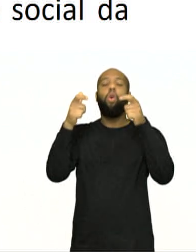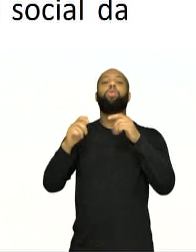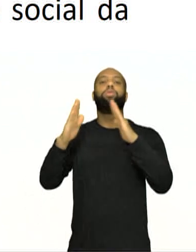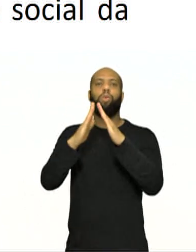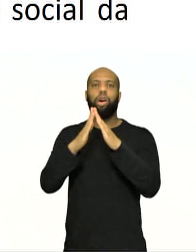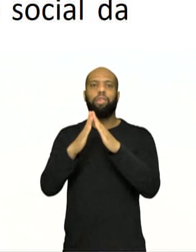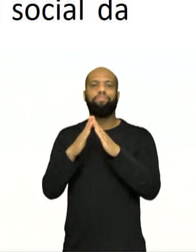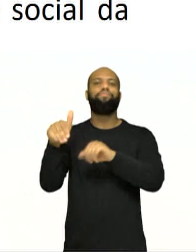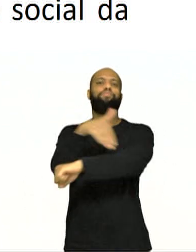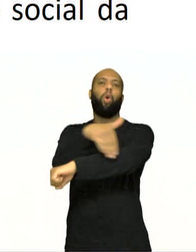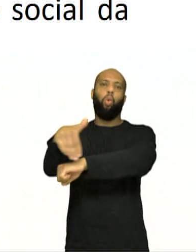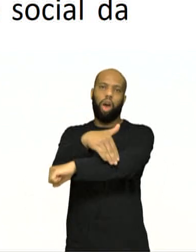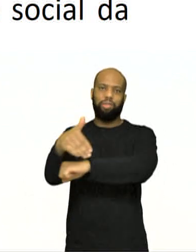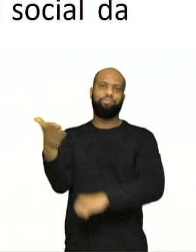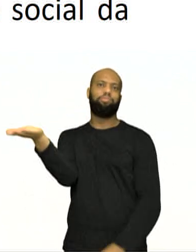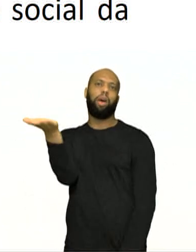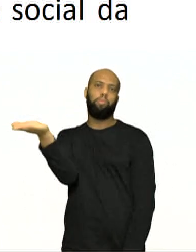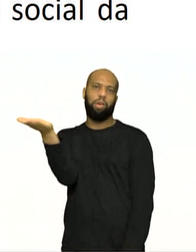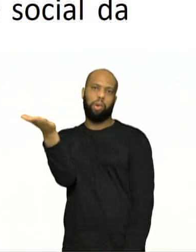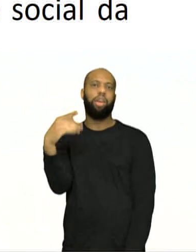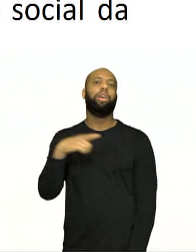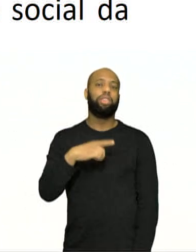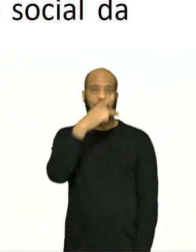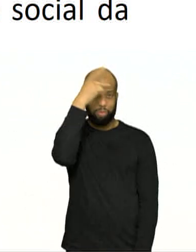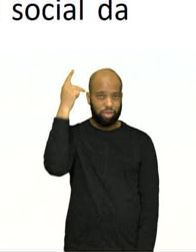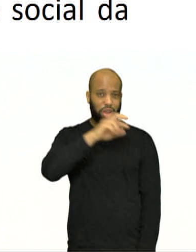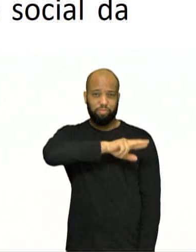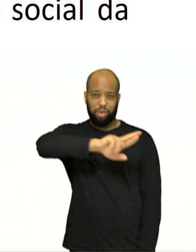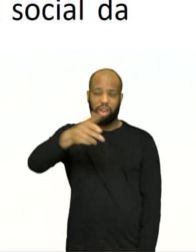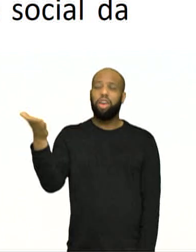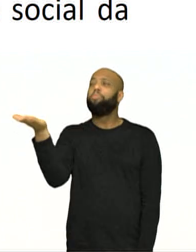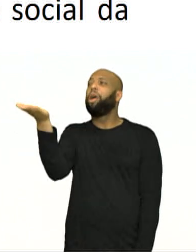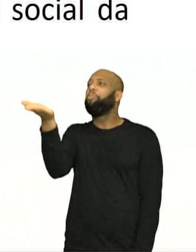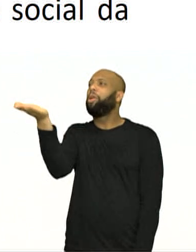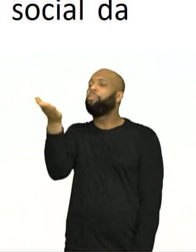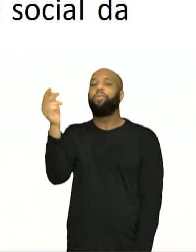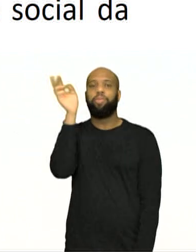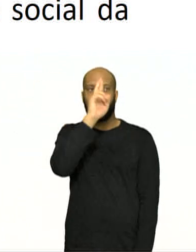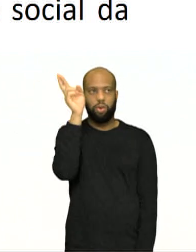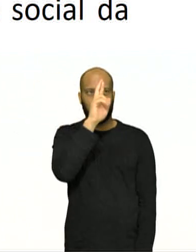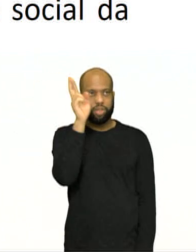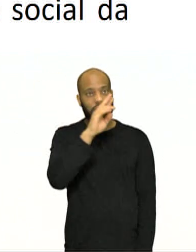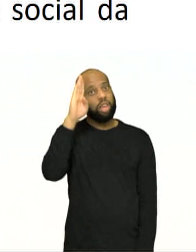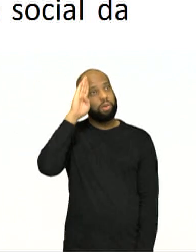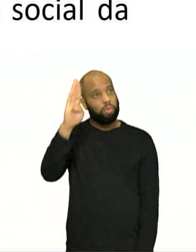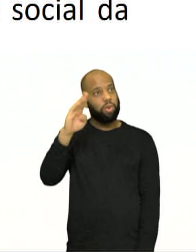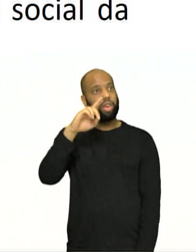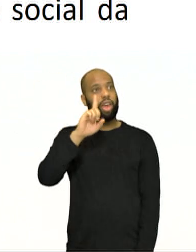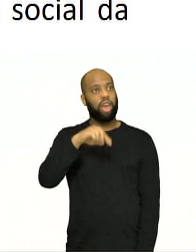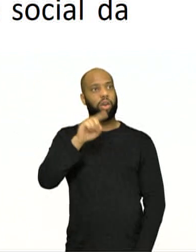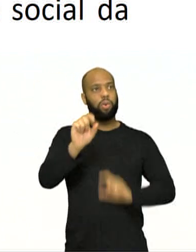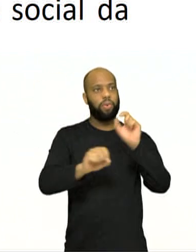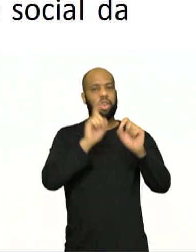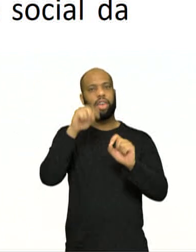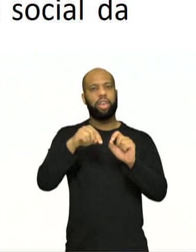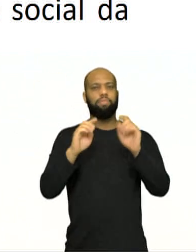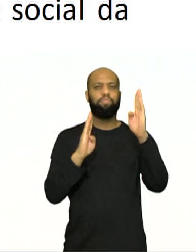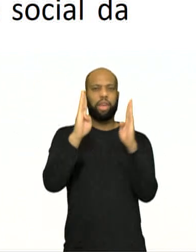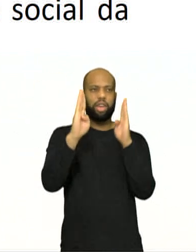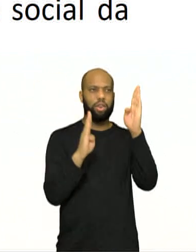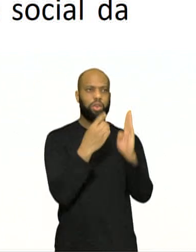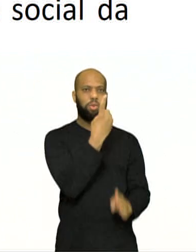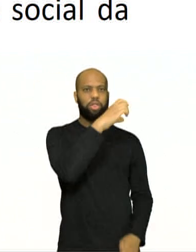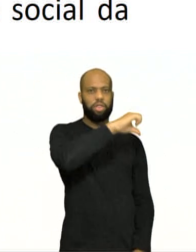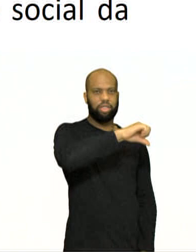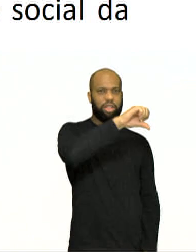vai ter uma grande quantidade de moradores de rua na Rússia, principalmente ali entre a década